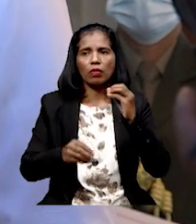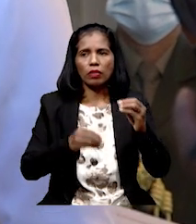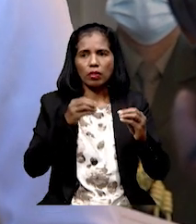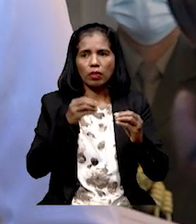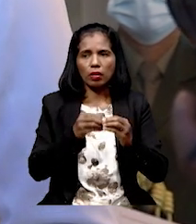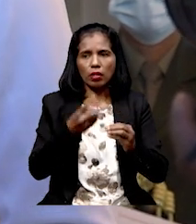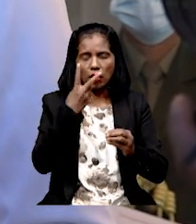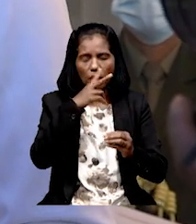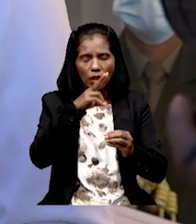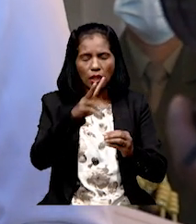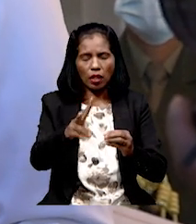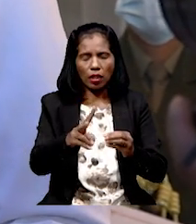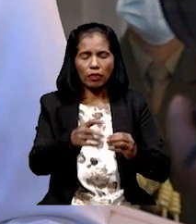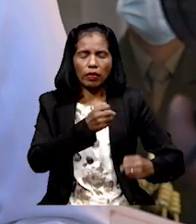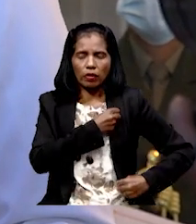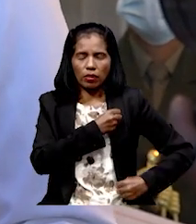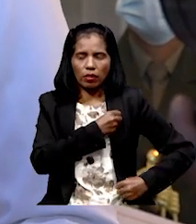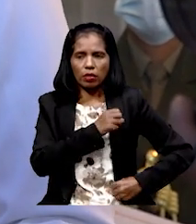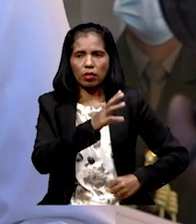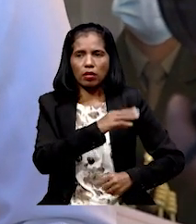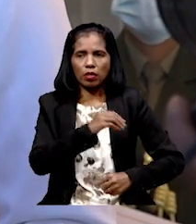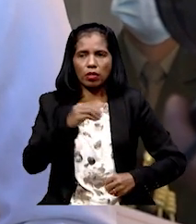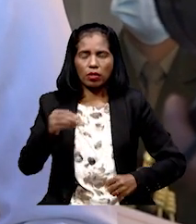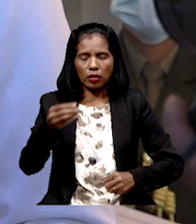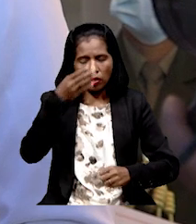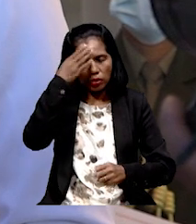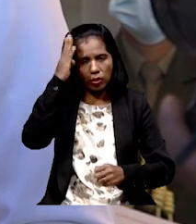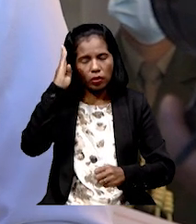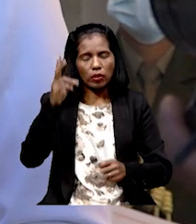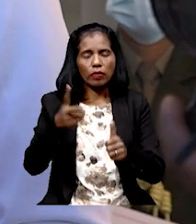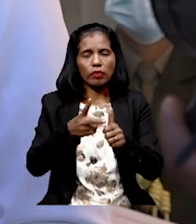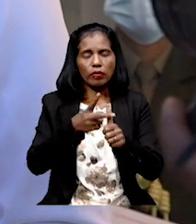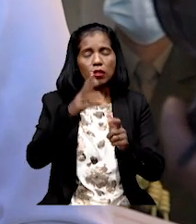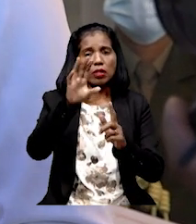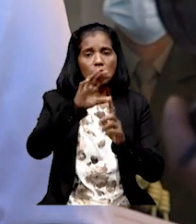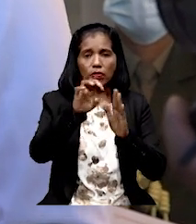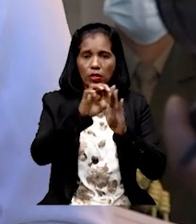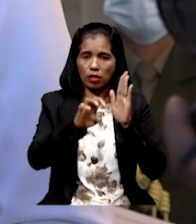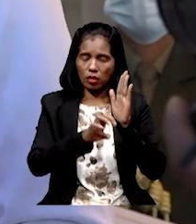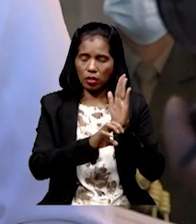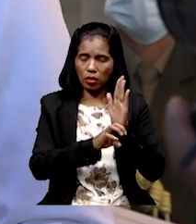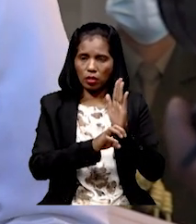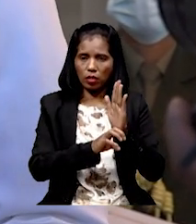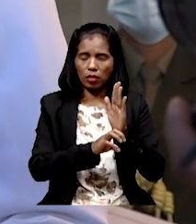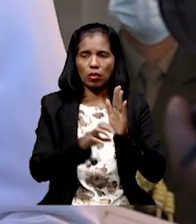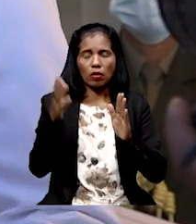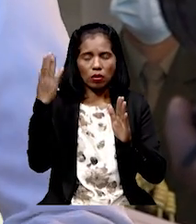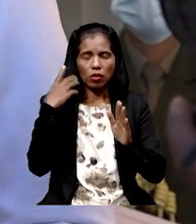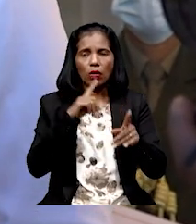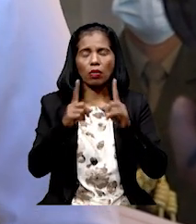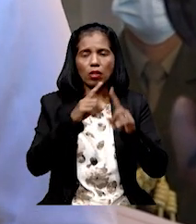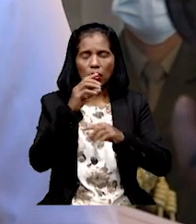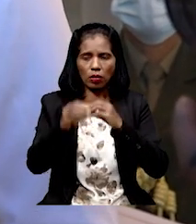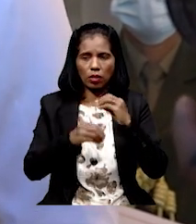Forças Armadas NIAN. Nomeamos senhor vice-chefe de Estado-Maior-General empossado com a Leona